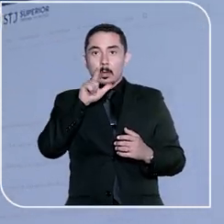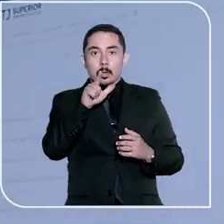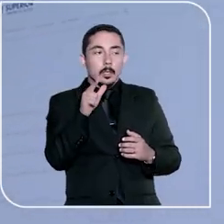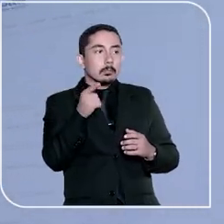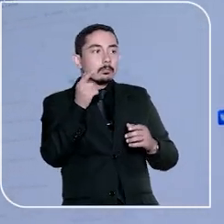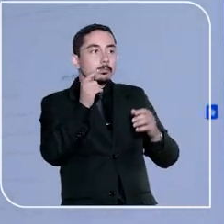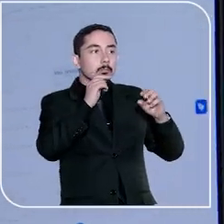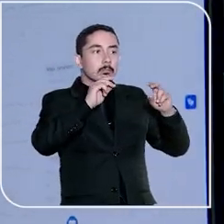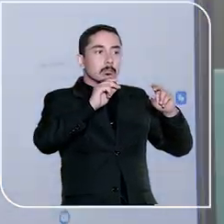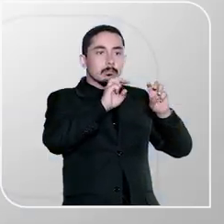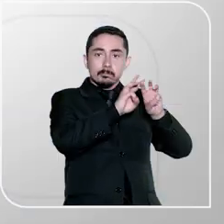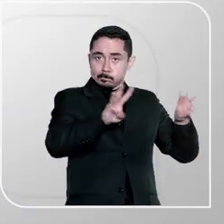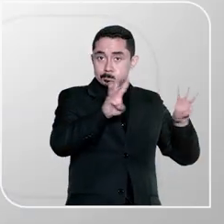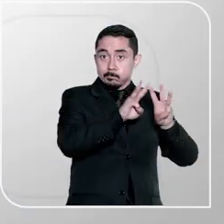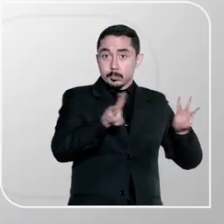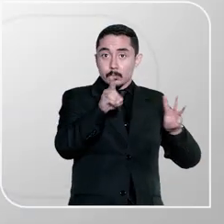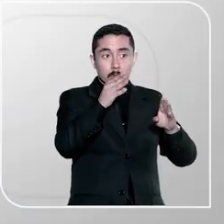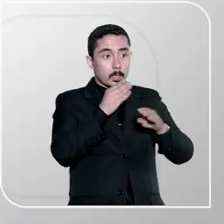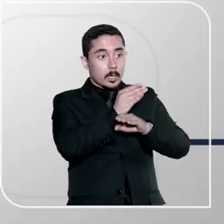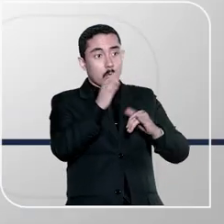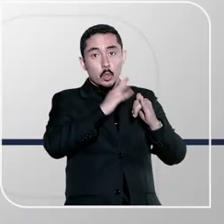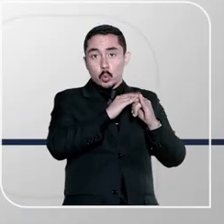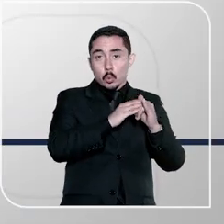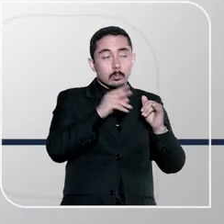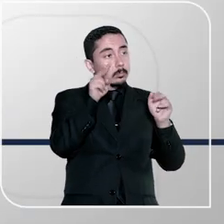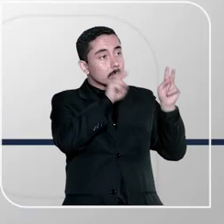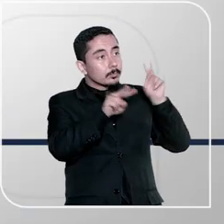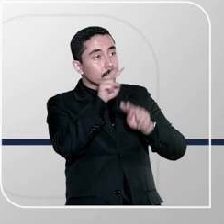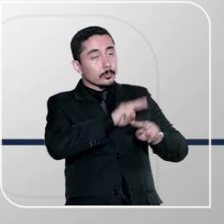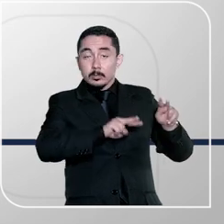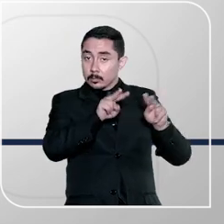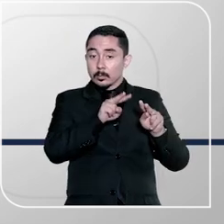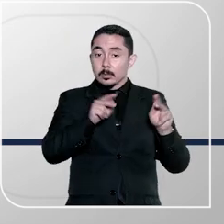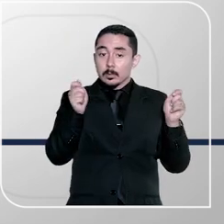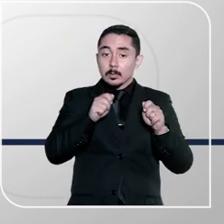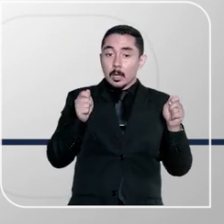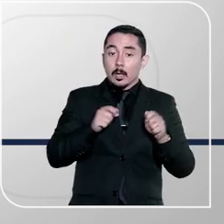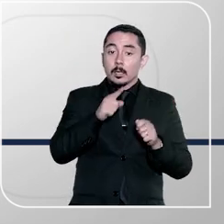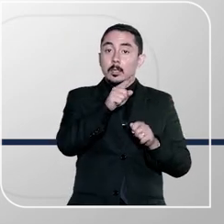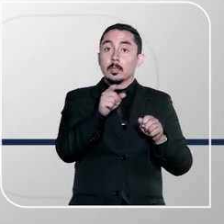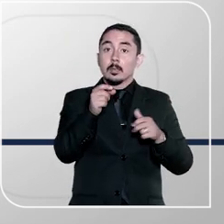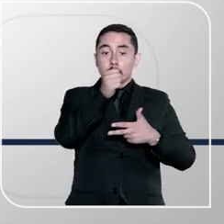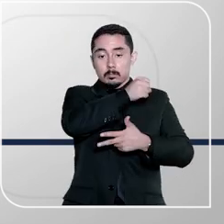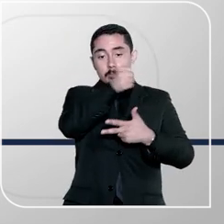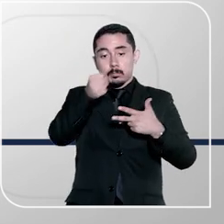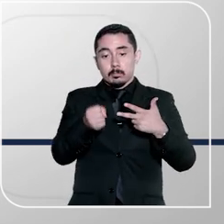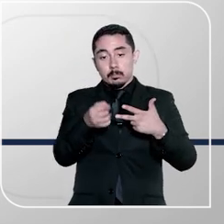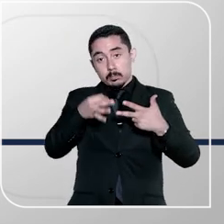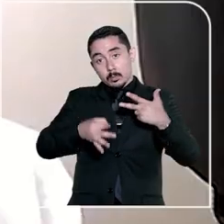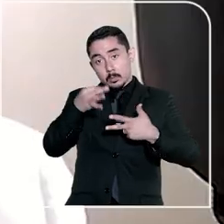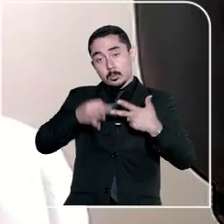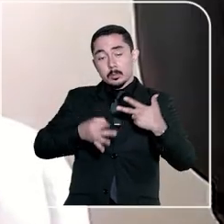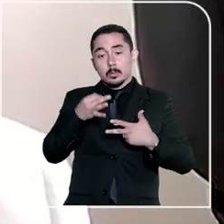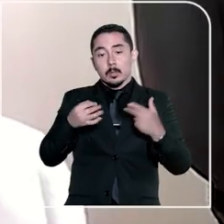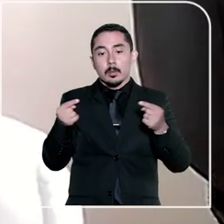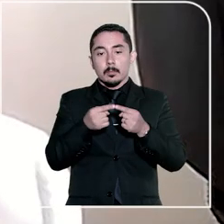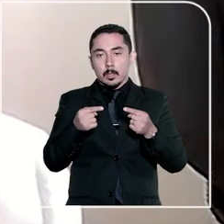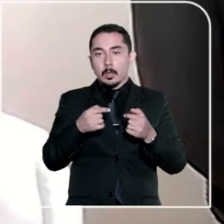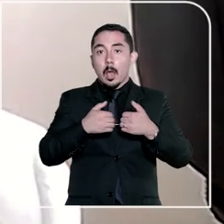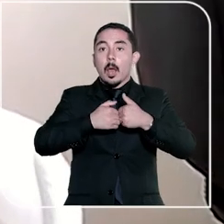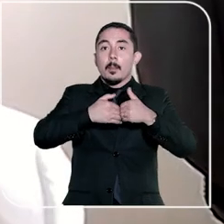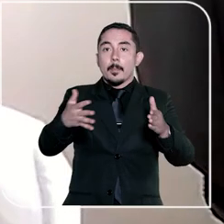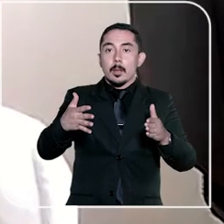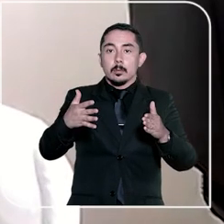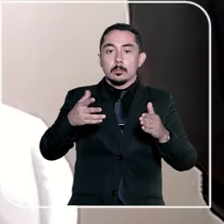com transmissão pelo YouTube o 10 primeiro seminário de planejamento estratégico sustentável do Poder Judiciário foi aberto pela